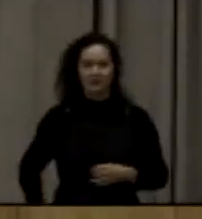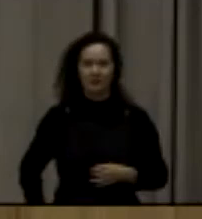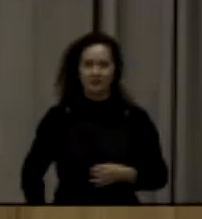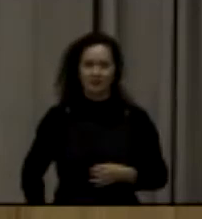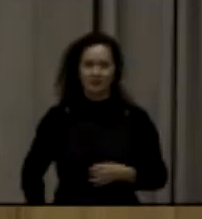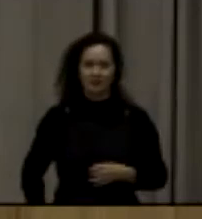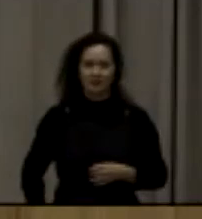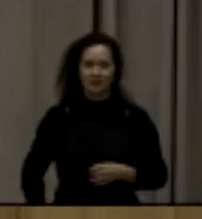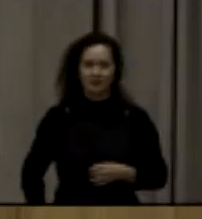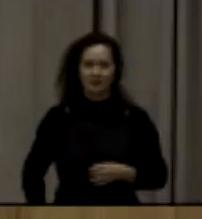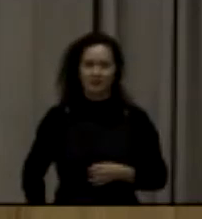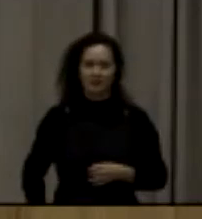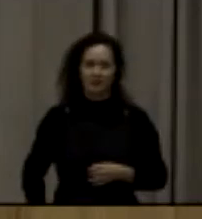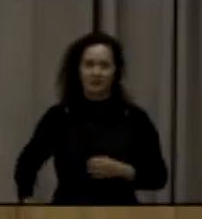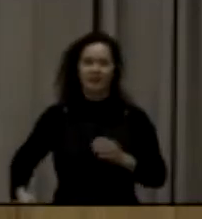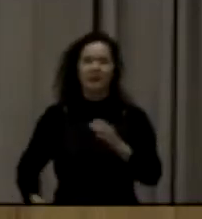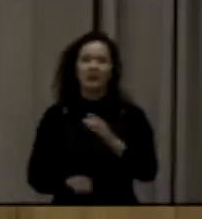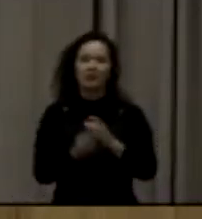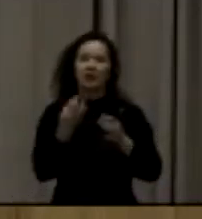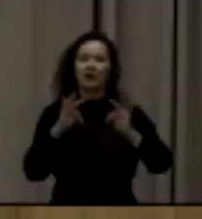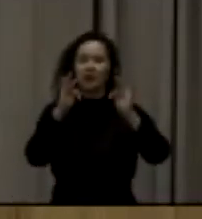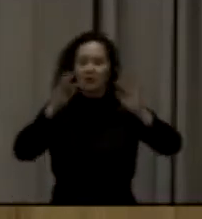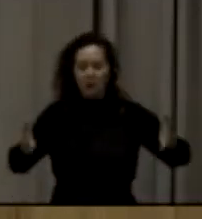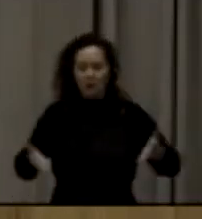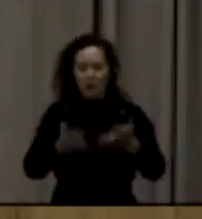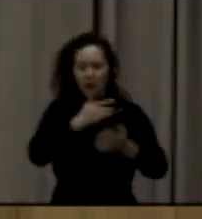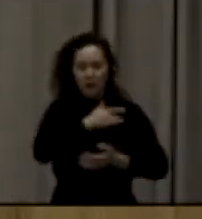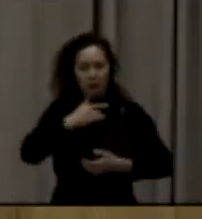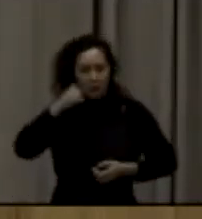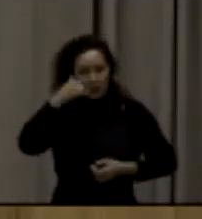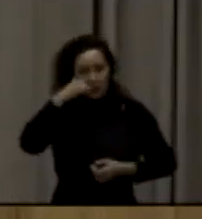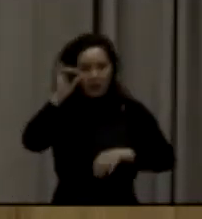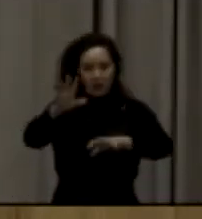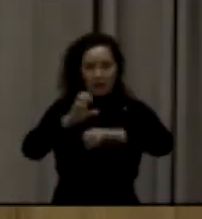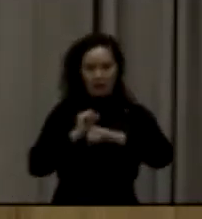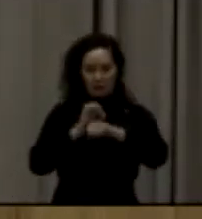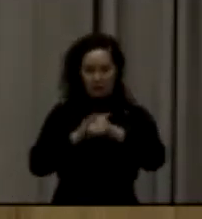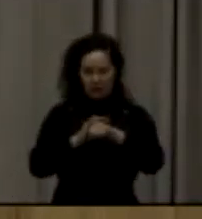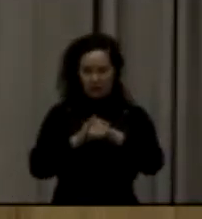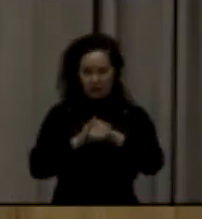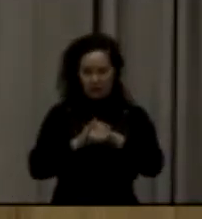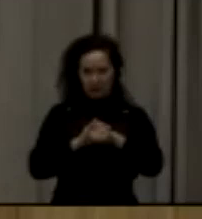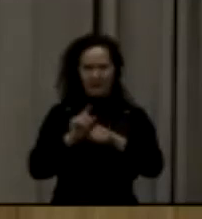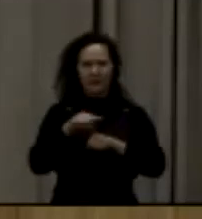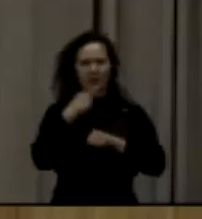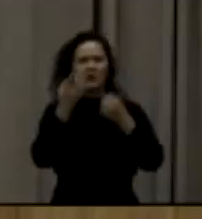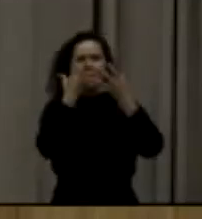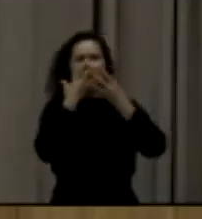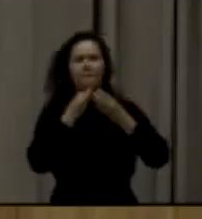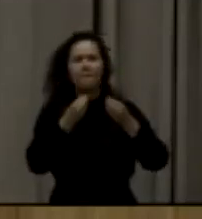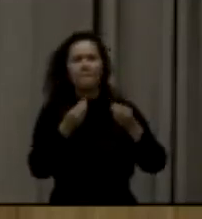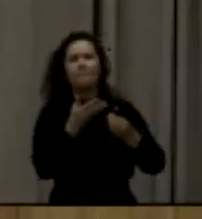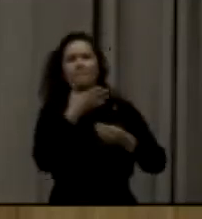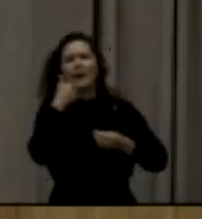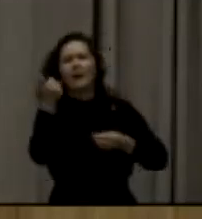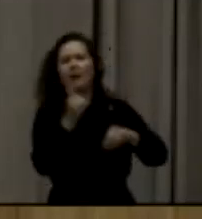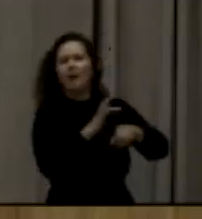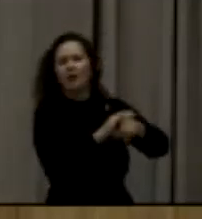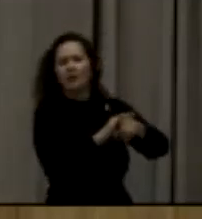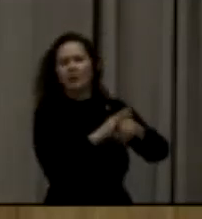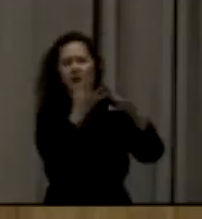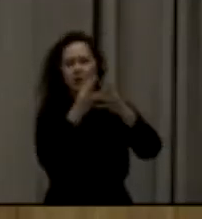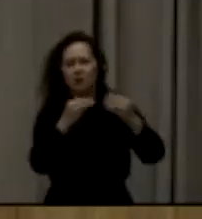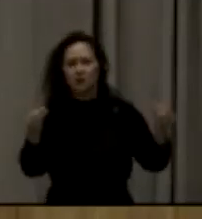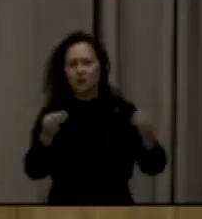tecnologias que sejam promotoras de saúde, que sejam efetivamente preventivas de doenças e que levem à cura dessas doenças. Então é